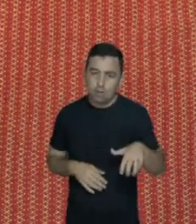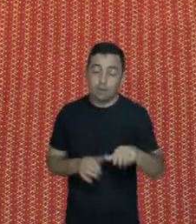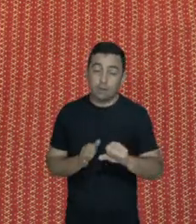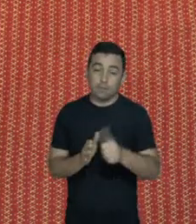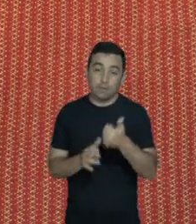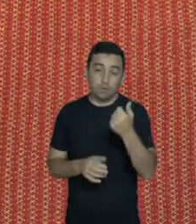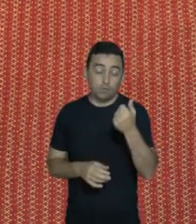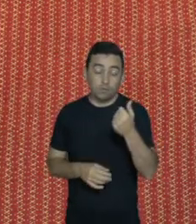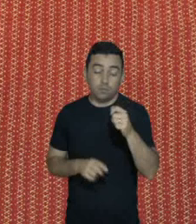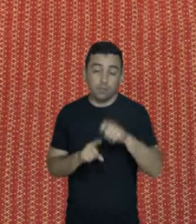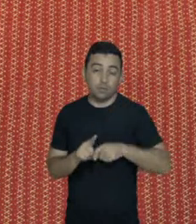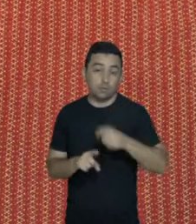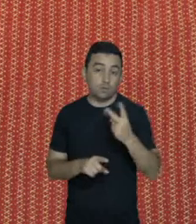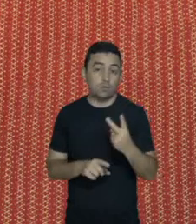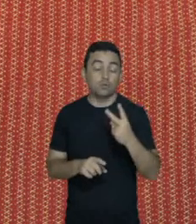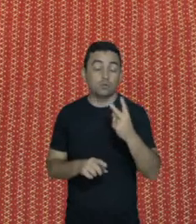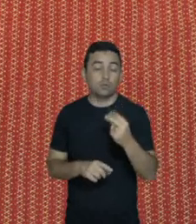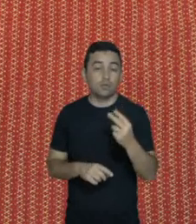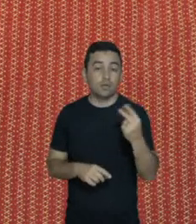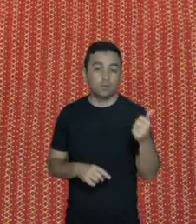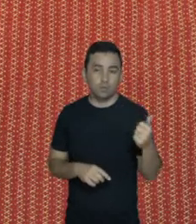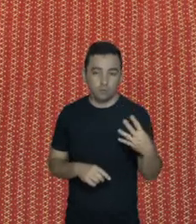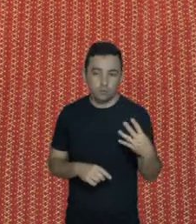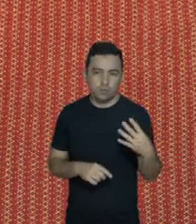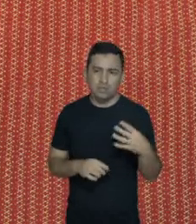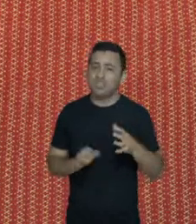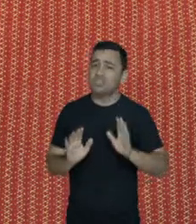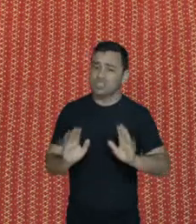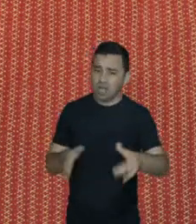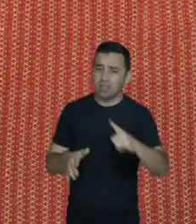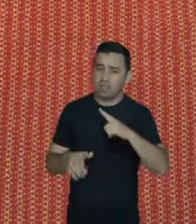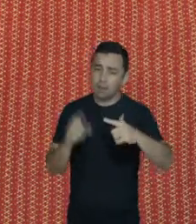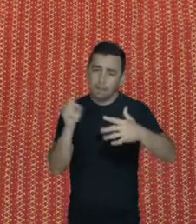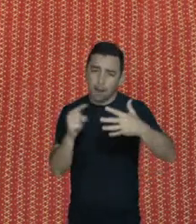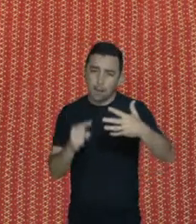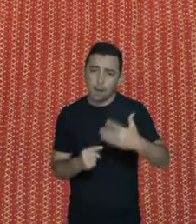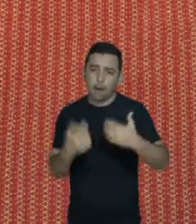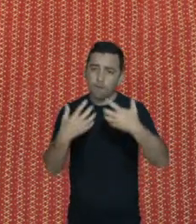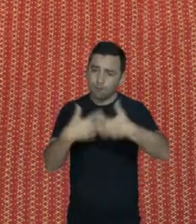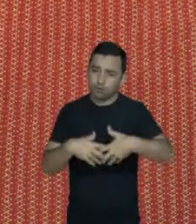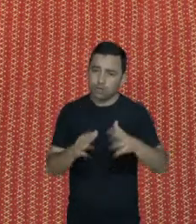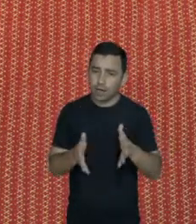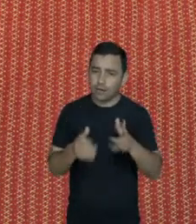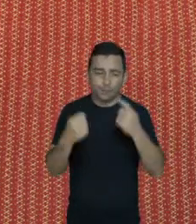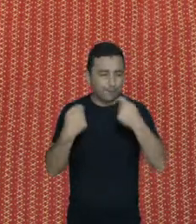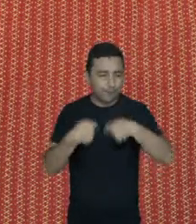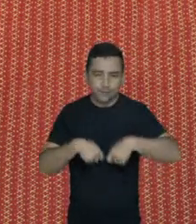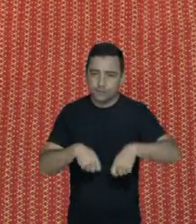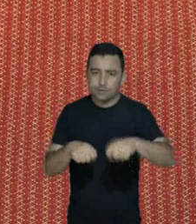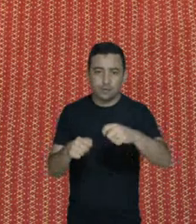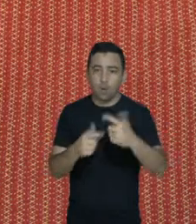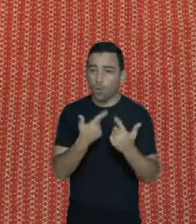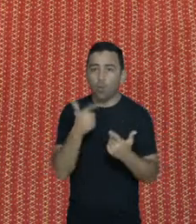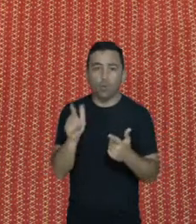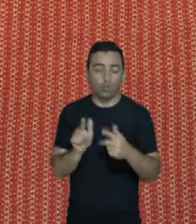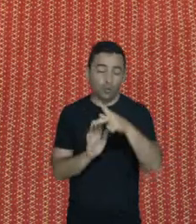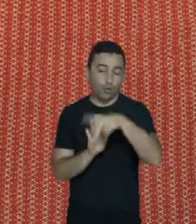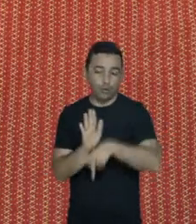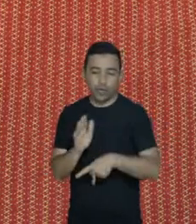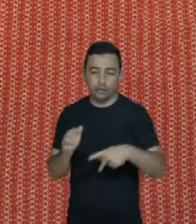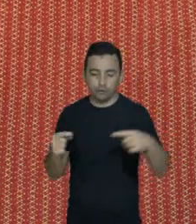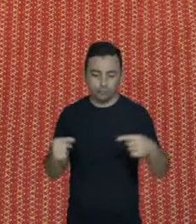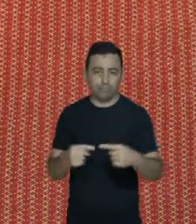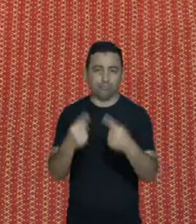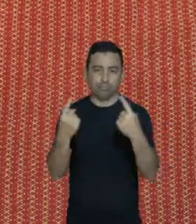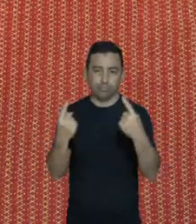de 2014. Tendo em vista que já há e já está em funcionamento, não há necessidade de um outro projeto para conflitar. Então, peço